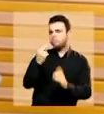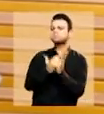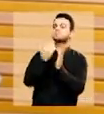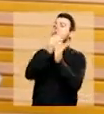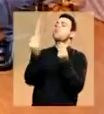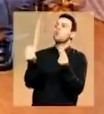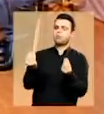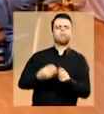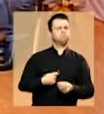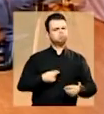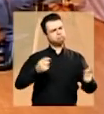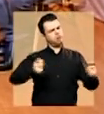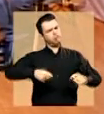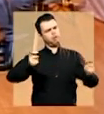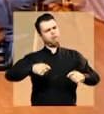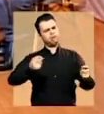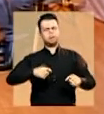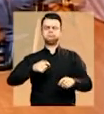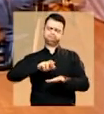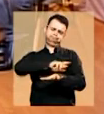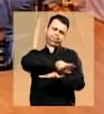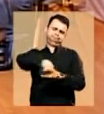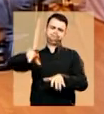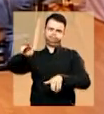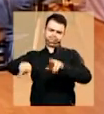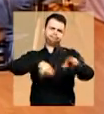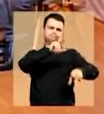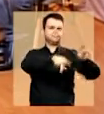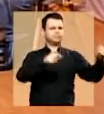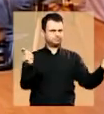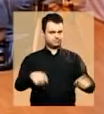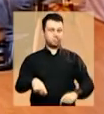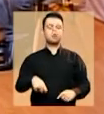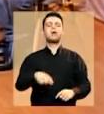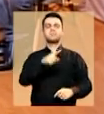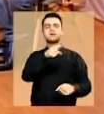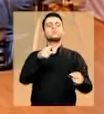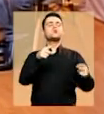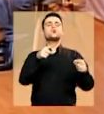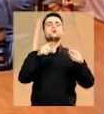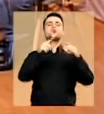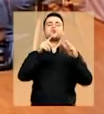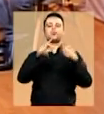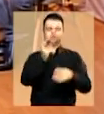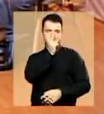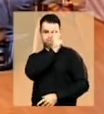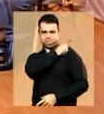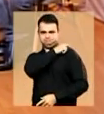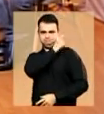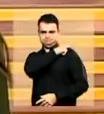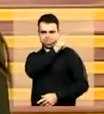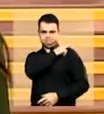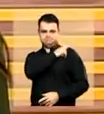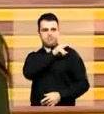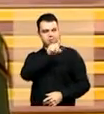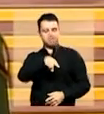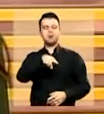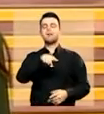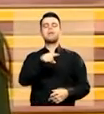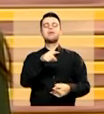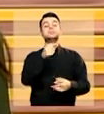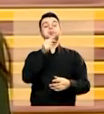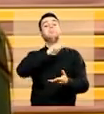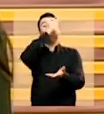Tem sim. Tem vários tipos de intercâmbio, né? Mas o high school que a gente está falando, ele começa a partir de $5.000,